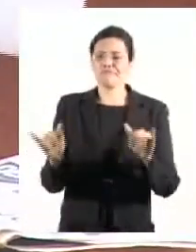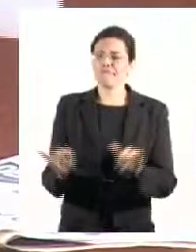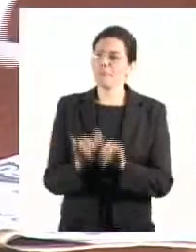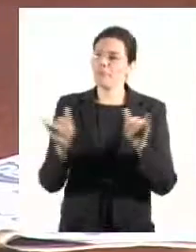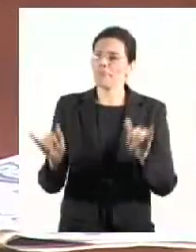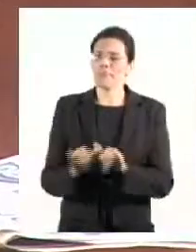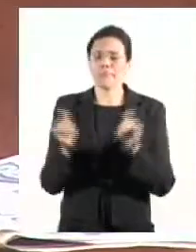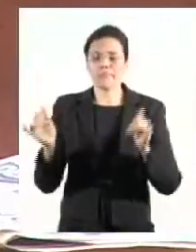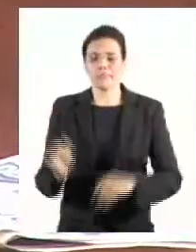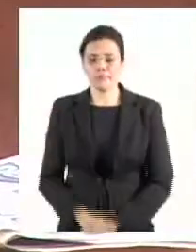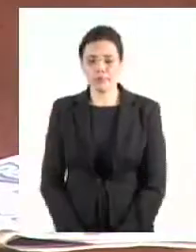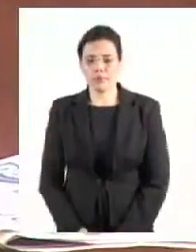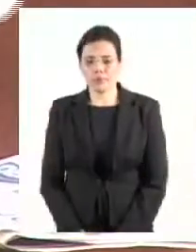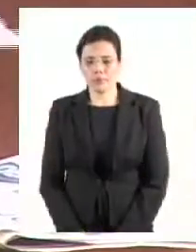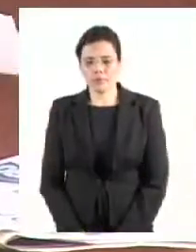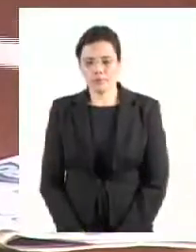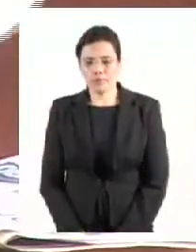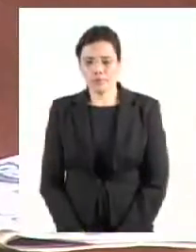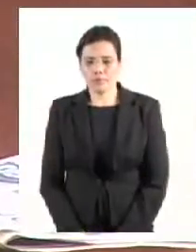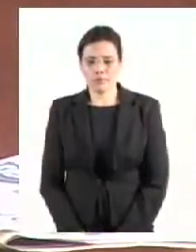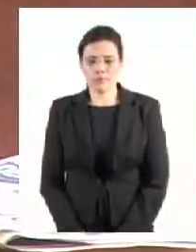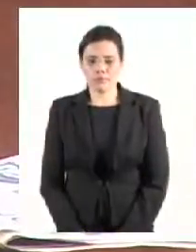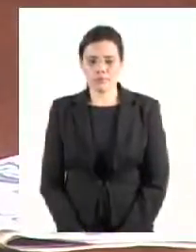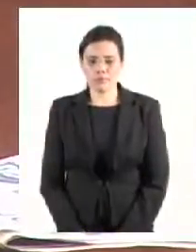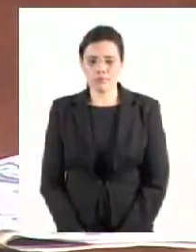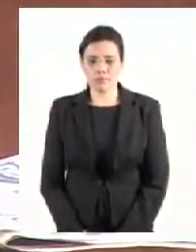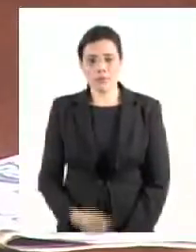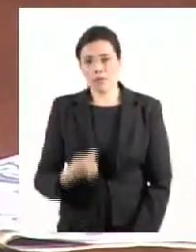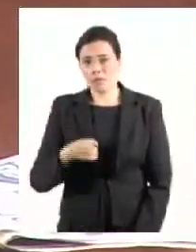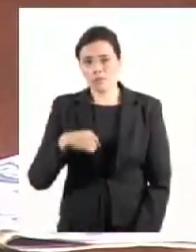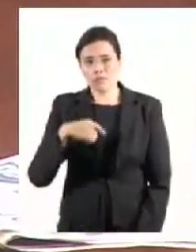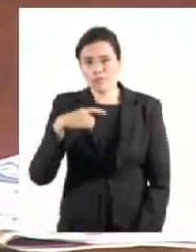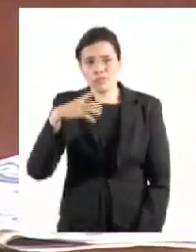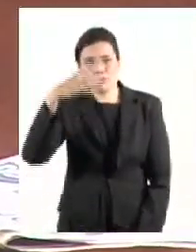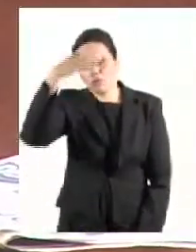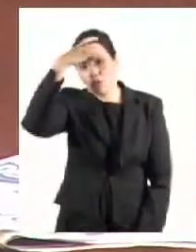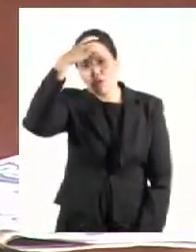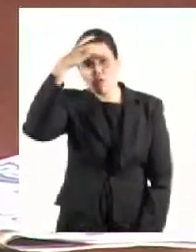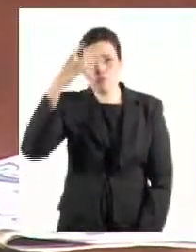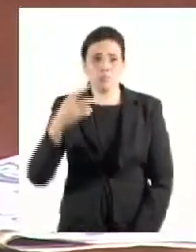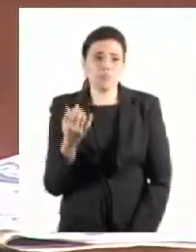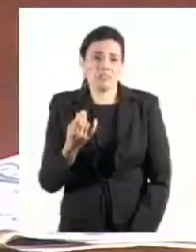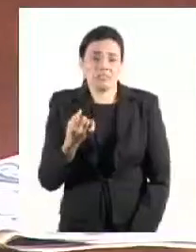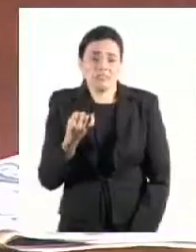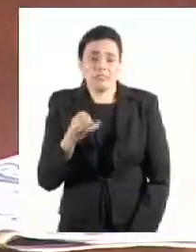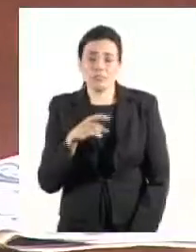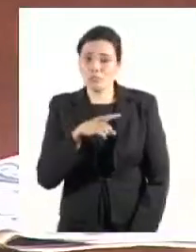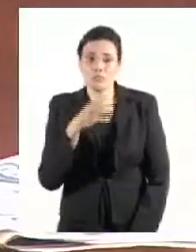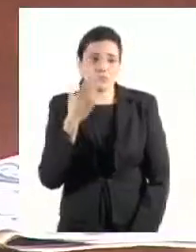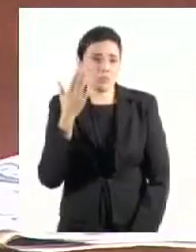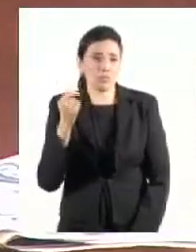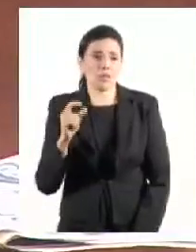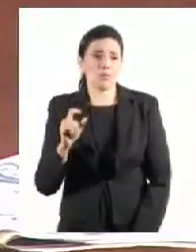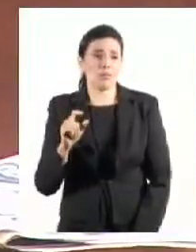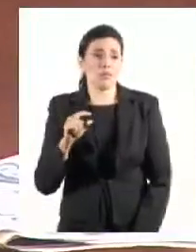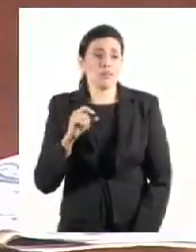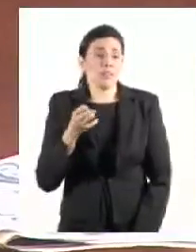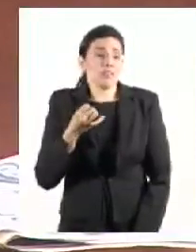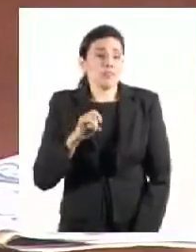o governador, que de fato ele não tem. Eu não tenho culpa. Ele não tem moral com o governador.